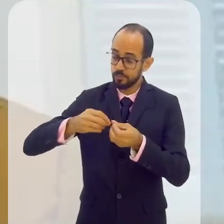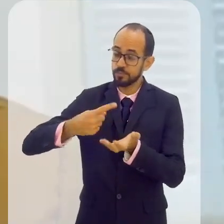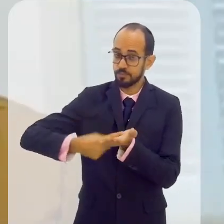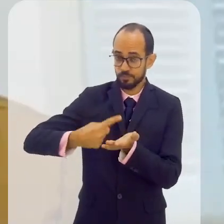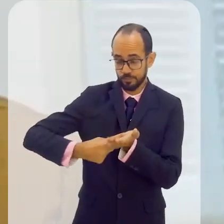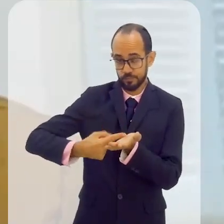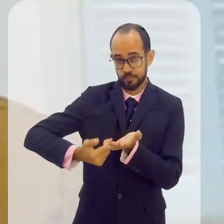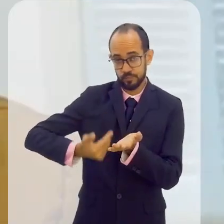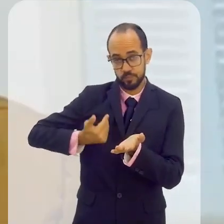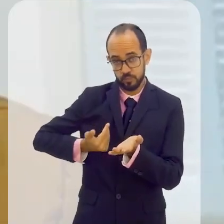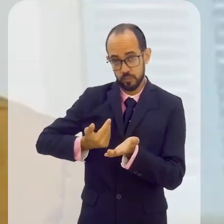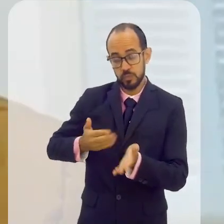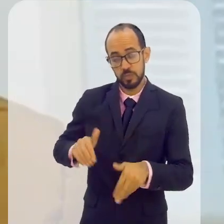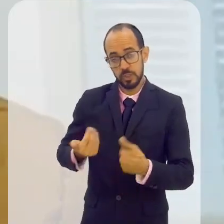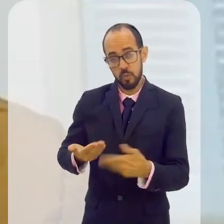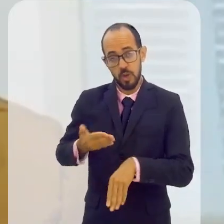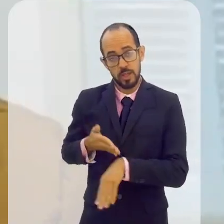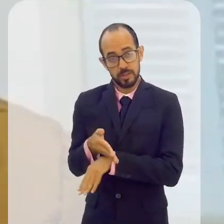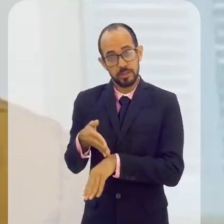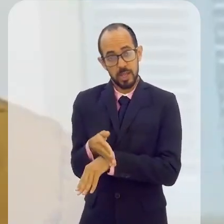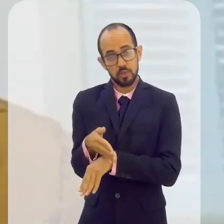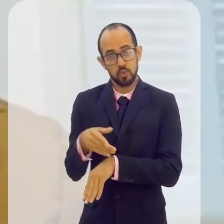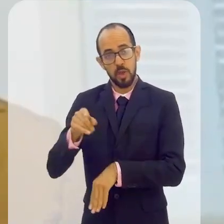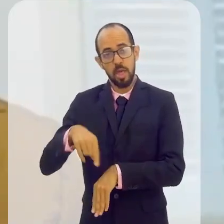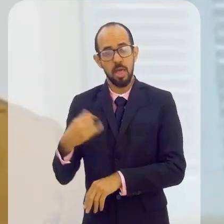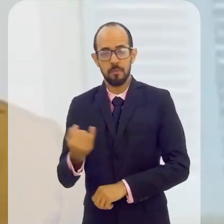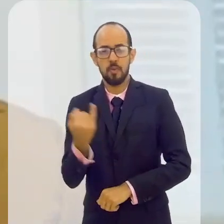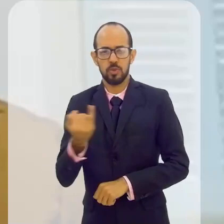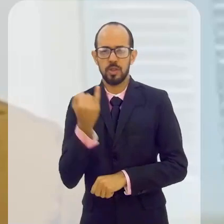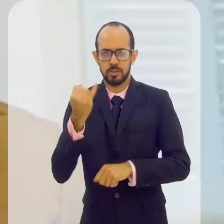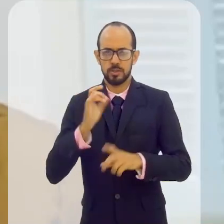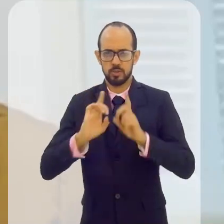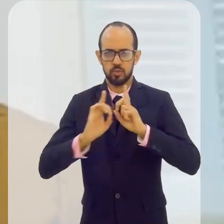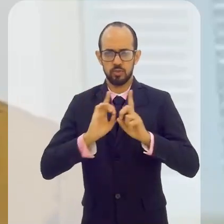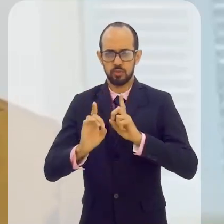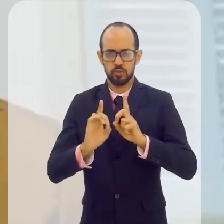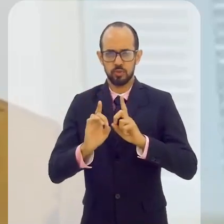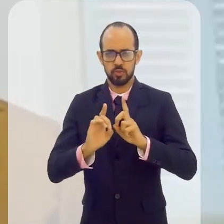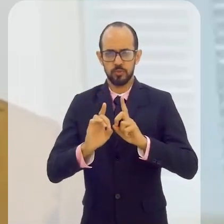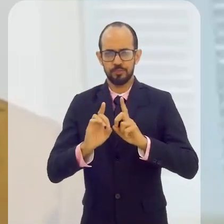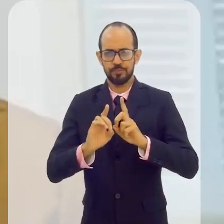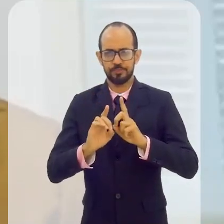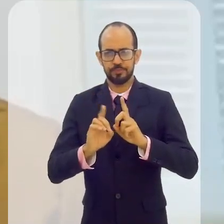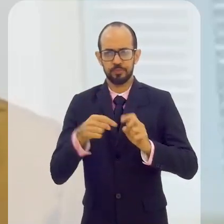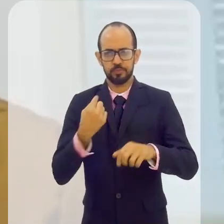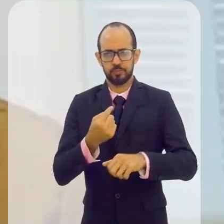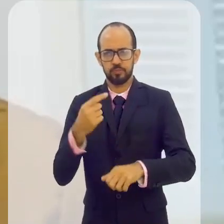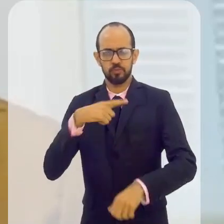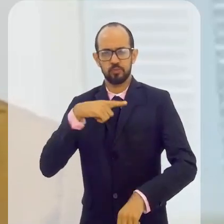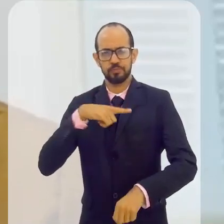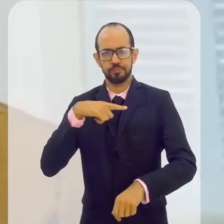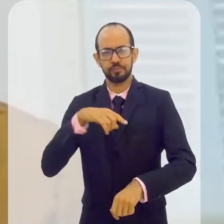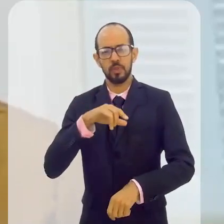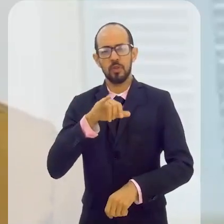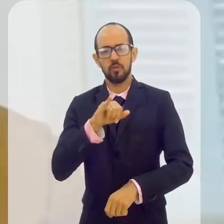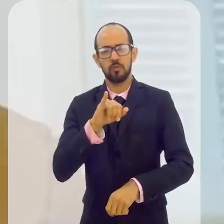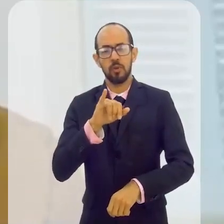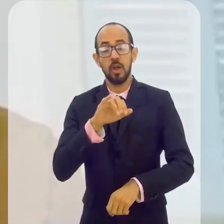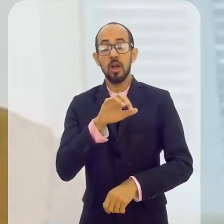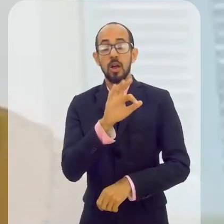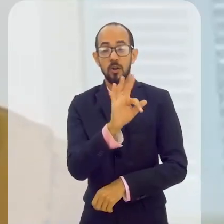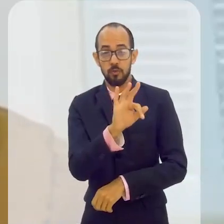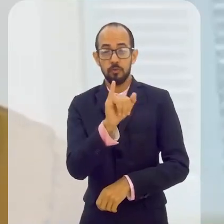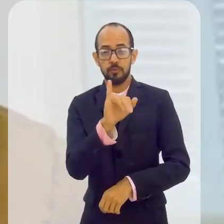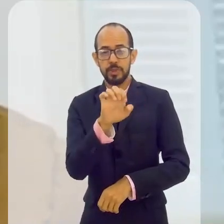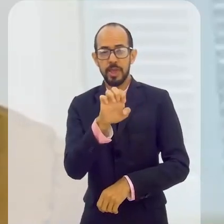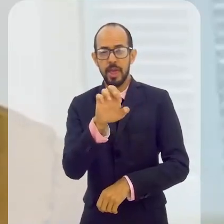Então, acesso é uma questão, acho que, fundamental de ser discutido. Então, a gente teve, assim, o FIES, né,